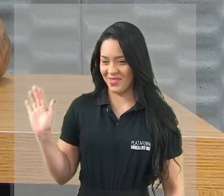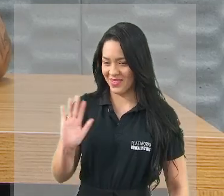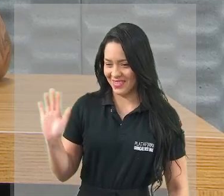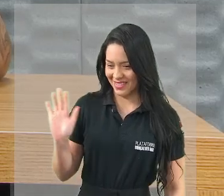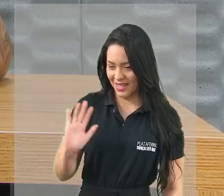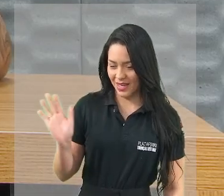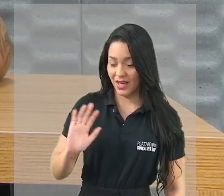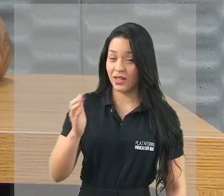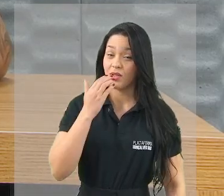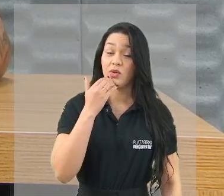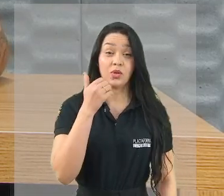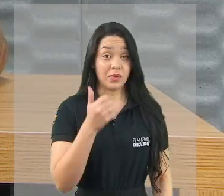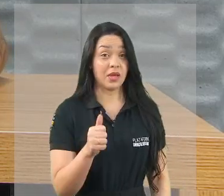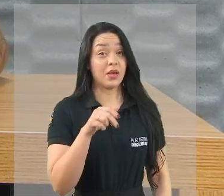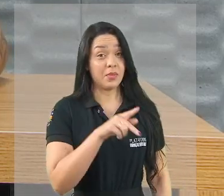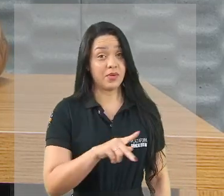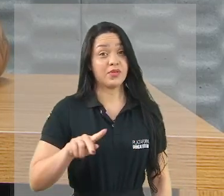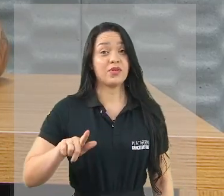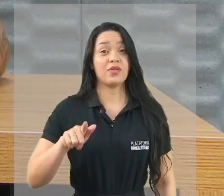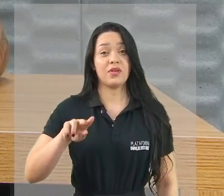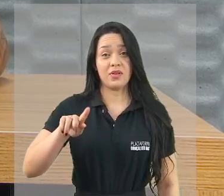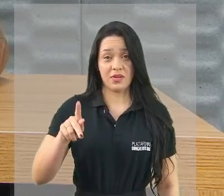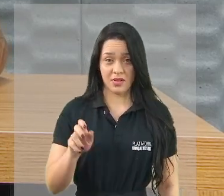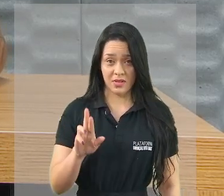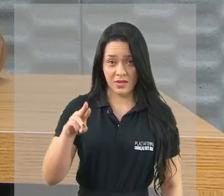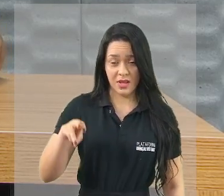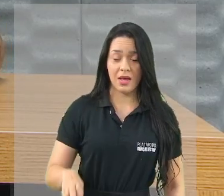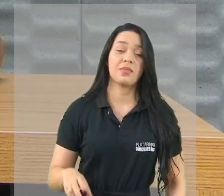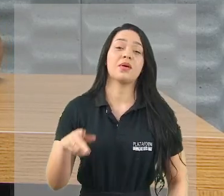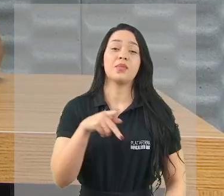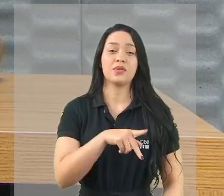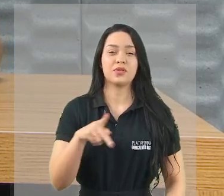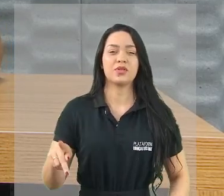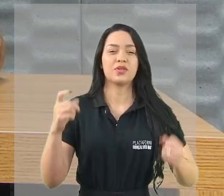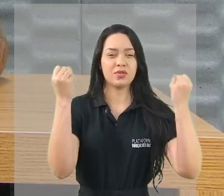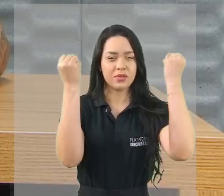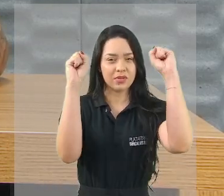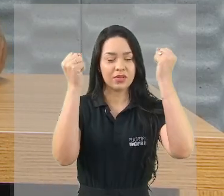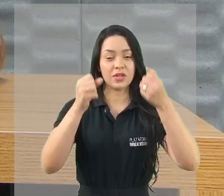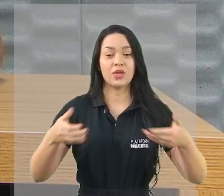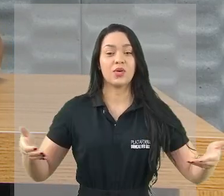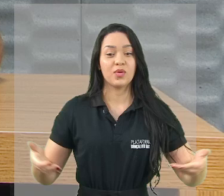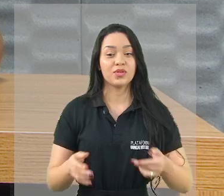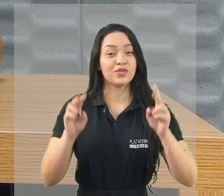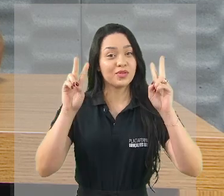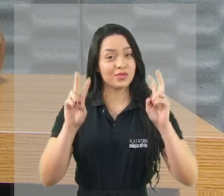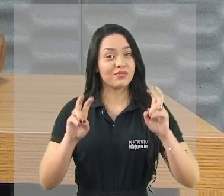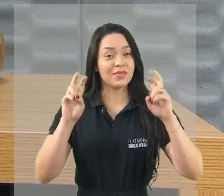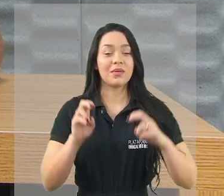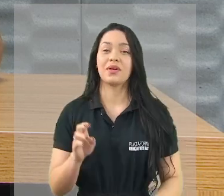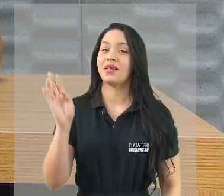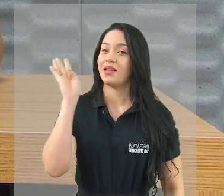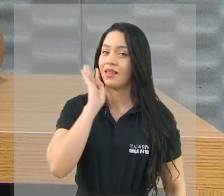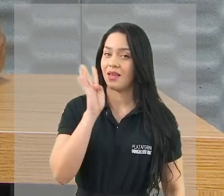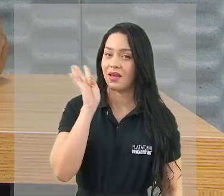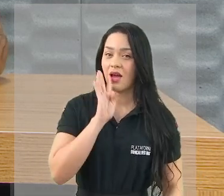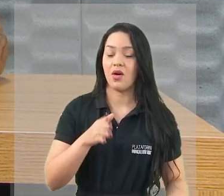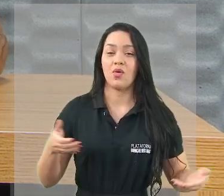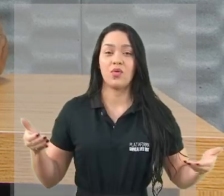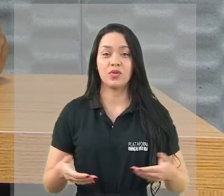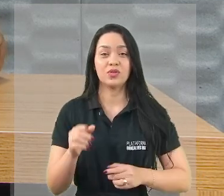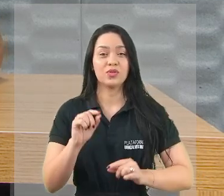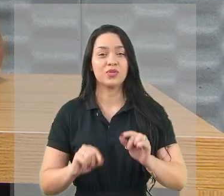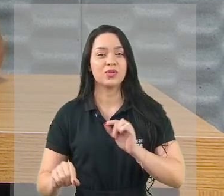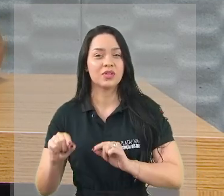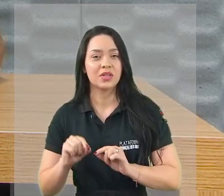Olá pessoal, tudo bem com vocês? Guilherme Campos aqui, professor de Educação Física, e hoje nós iremos trabalhar aqui um tema bem legal. Nós iremos falar sobre